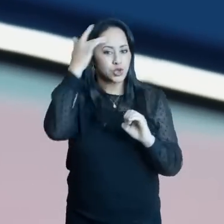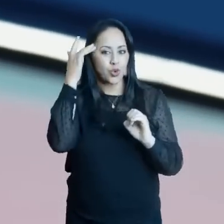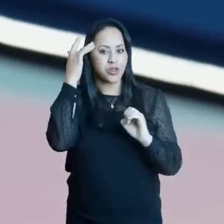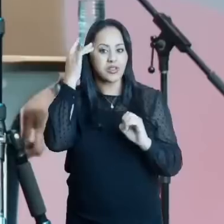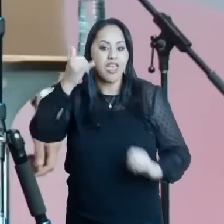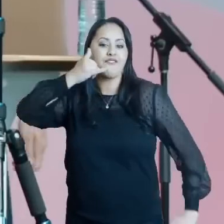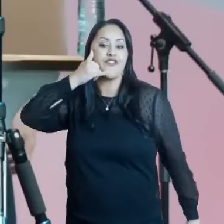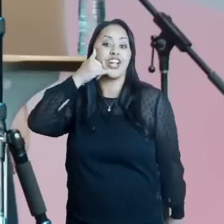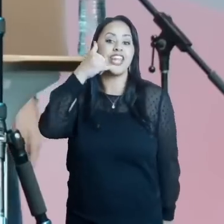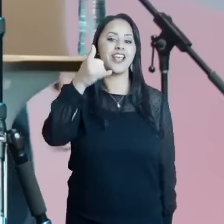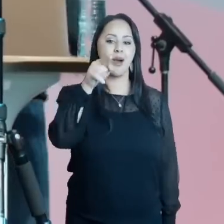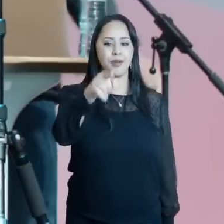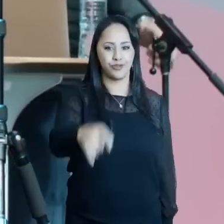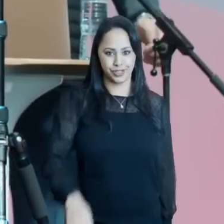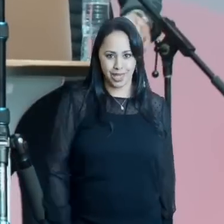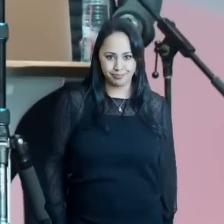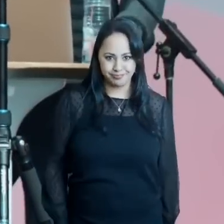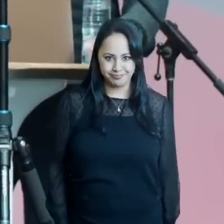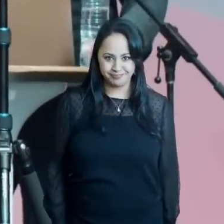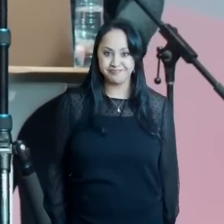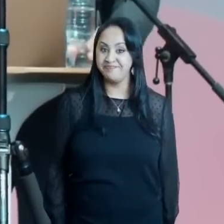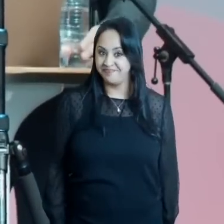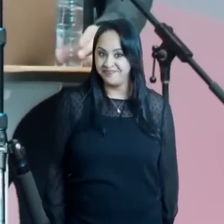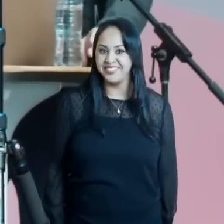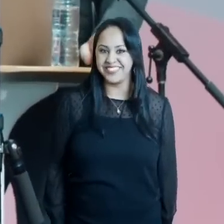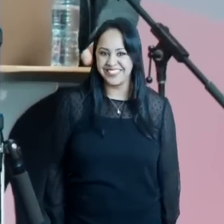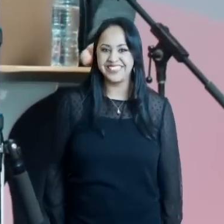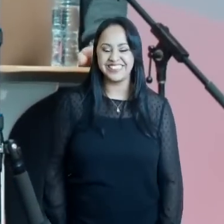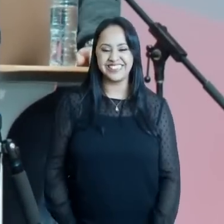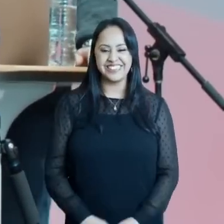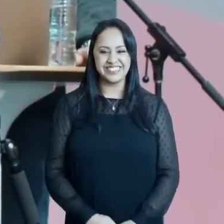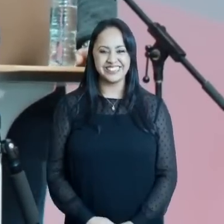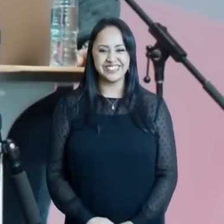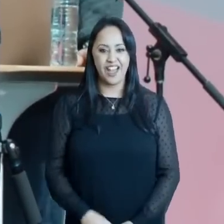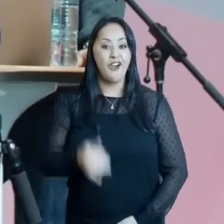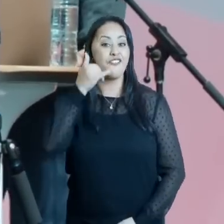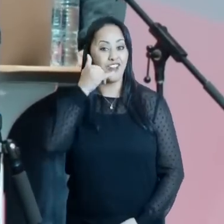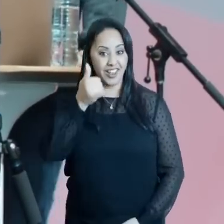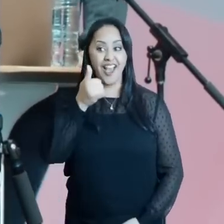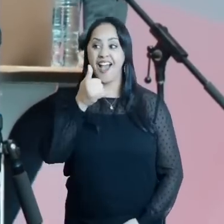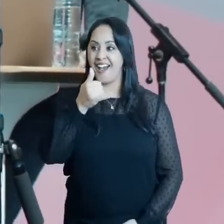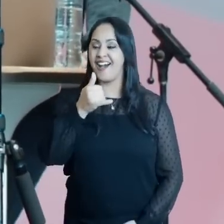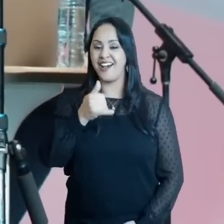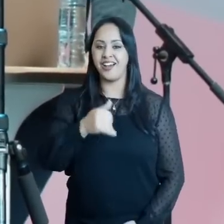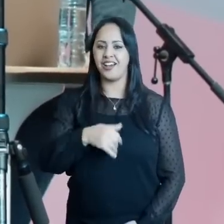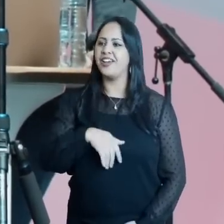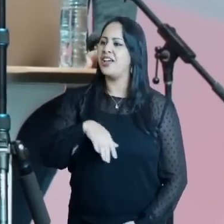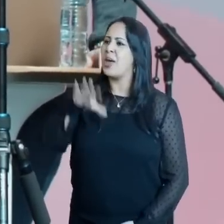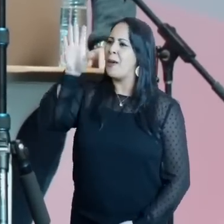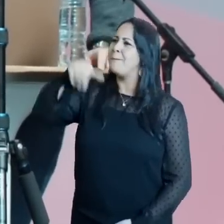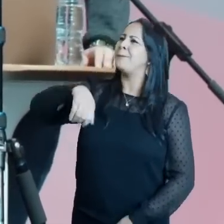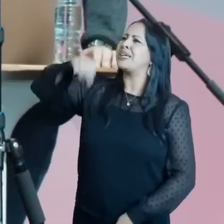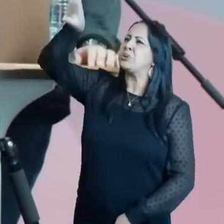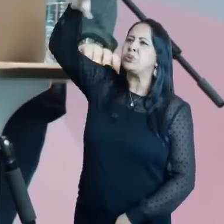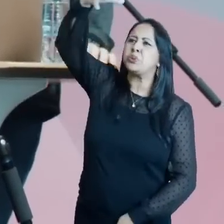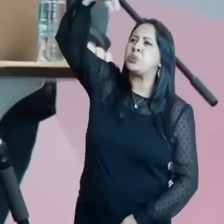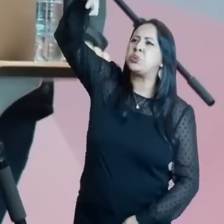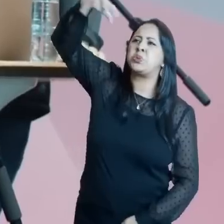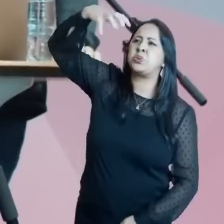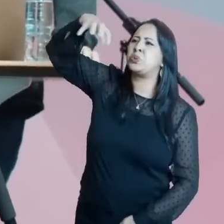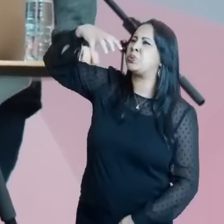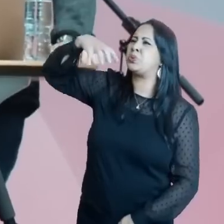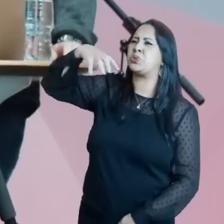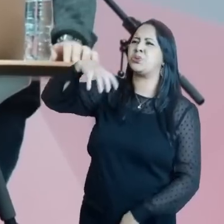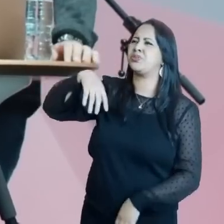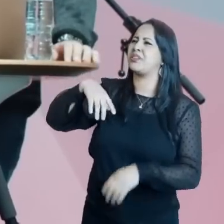em 40 mil pessoas assistindo ao vivo no YouTube, chegar em 40... Ô, Fabinho, pede esse drone aí pra parar, ele tá fazendo muito